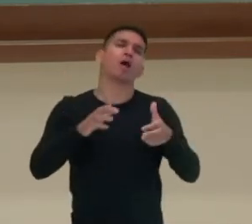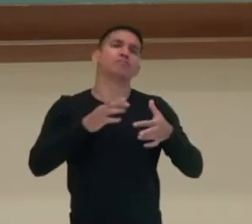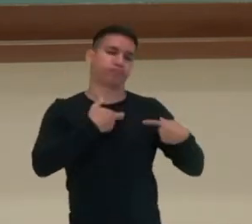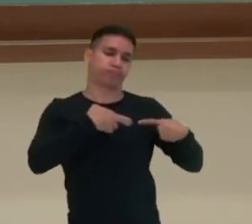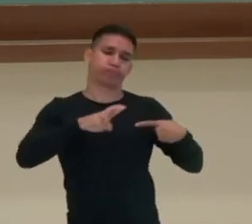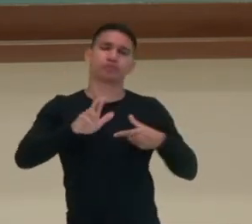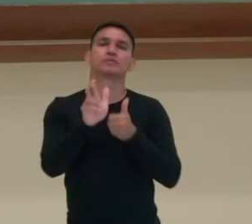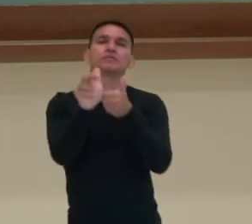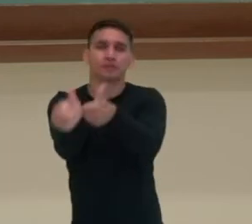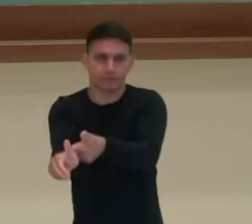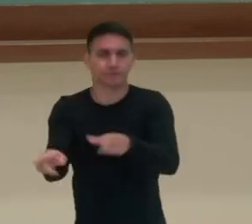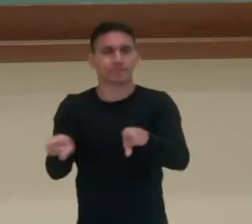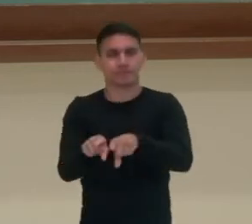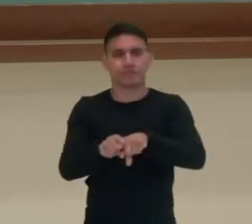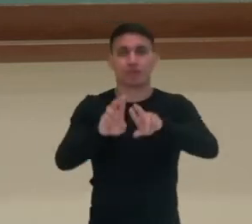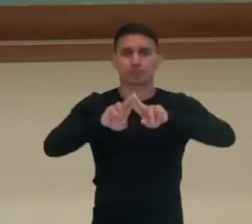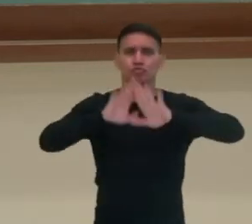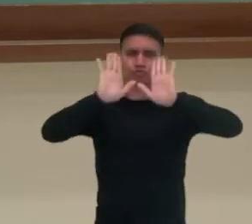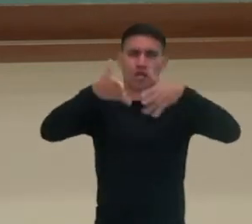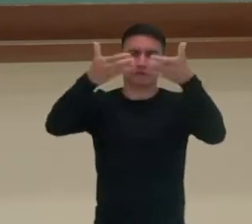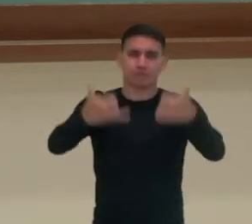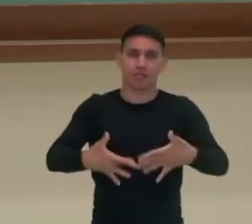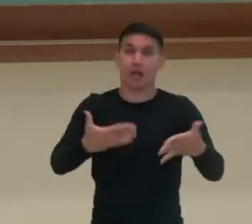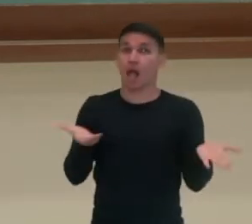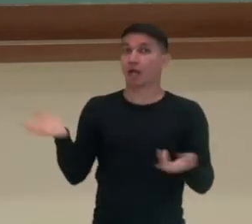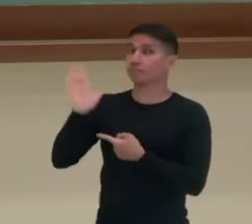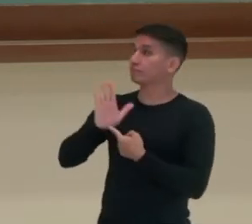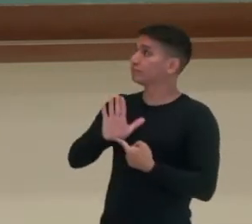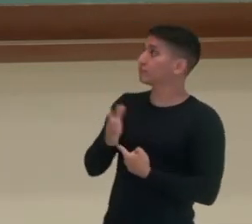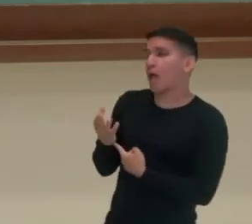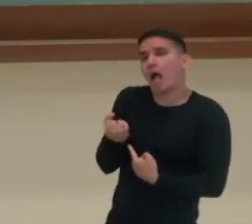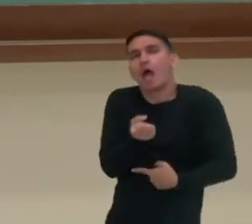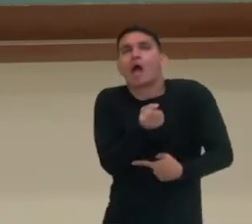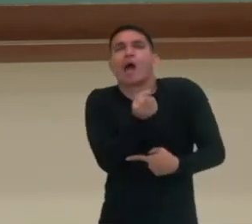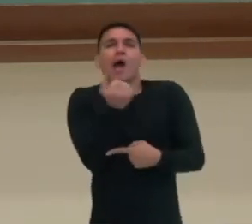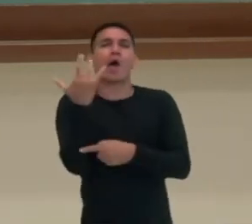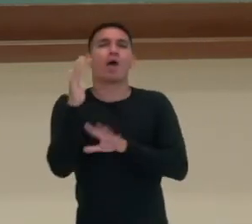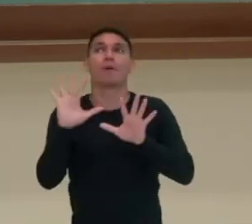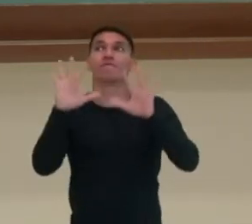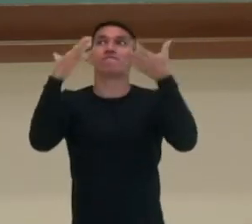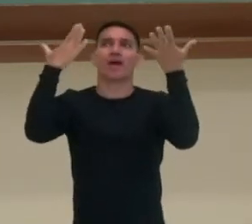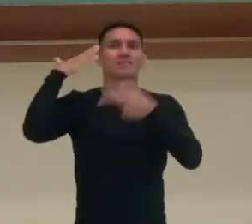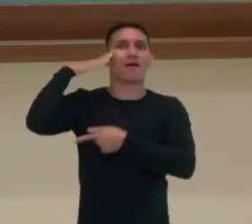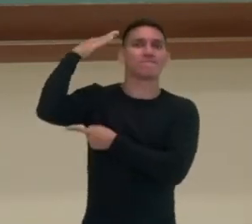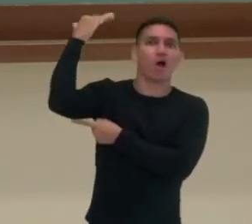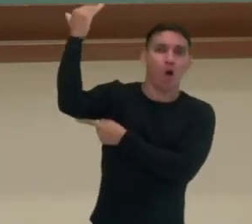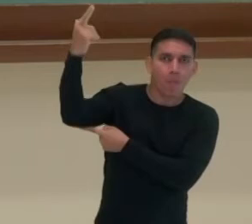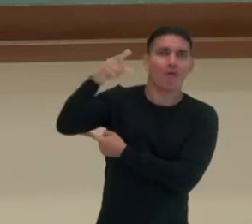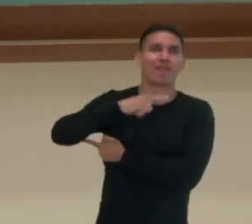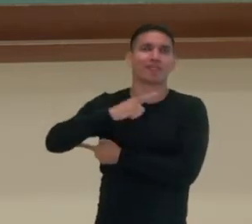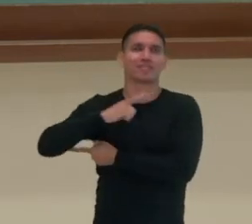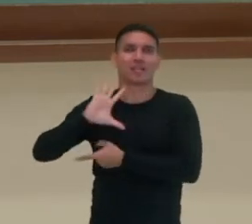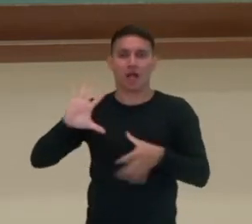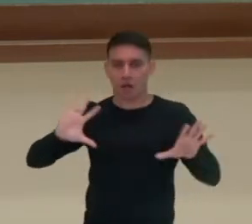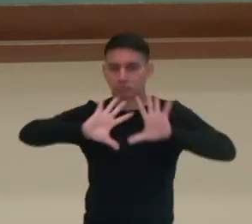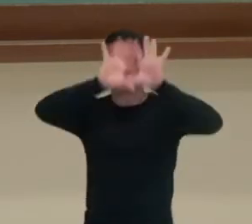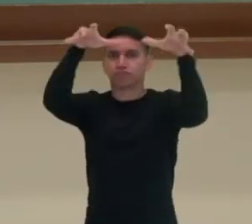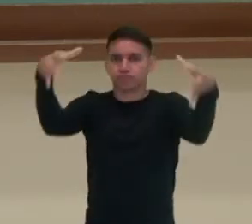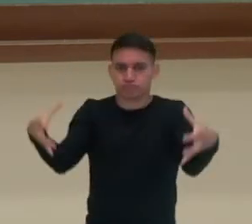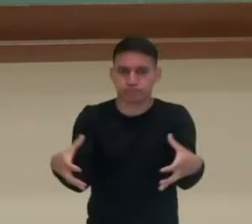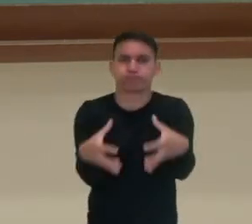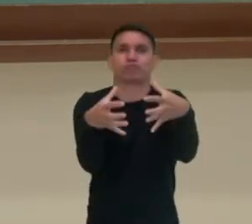expliquei. E agora eu trouxe aqui para vocês algumas destas festas populares que formam